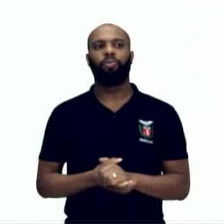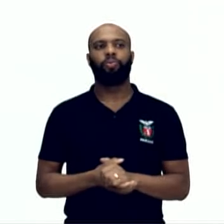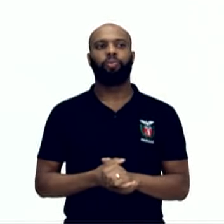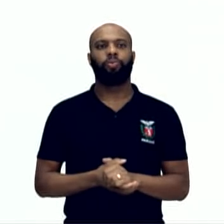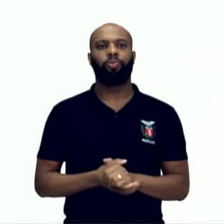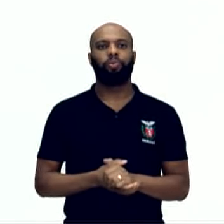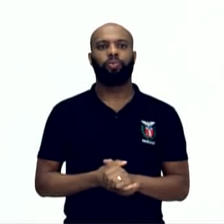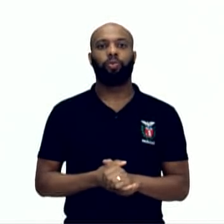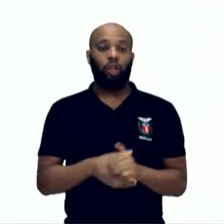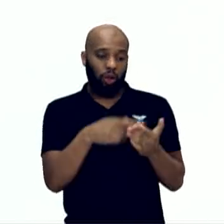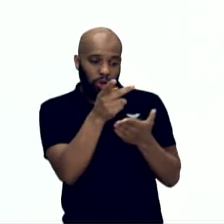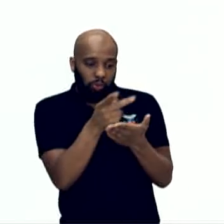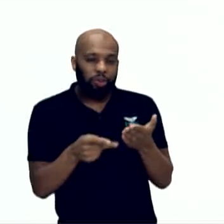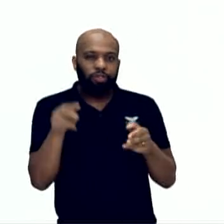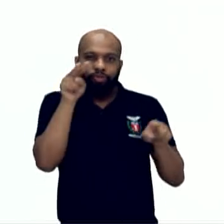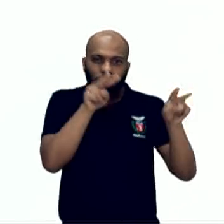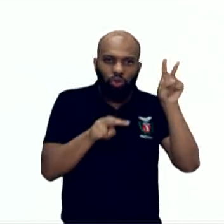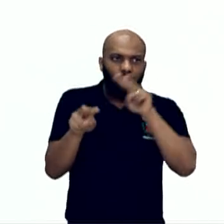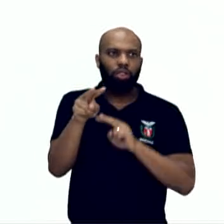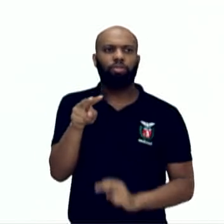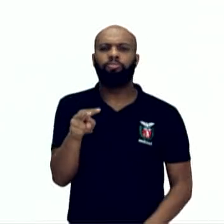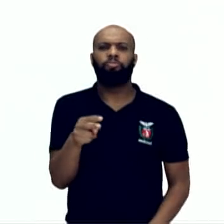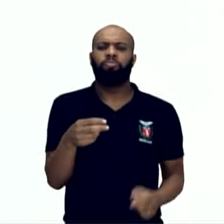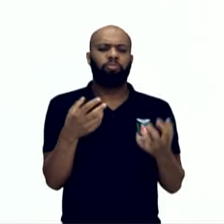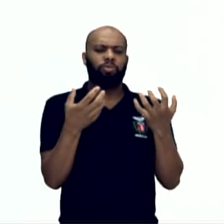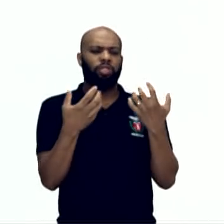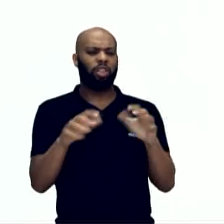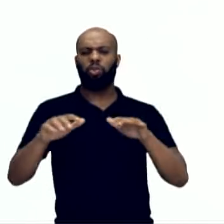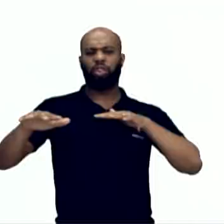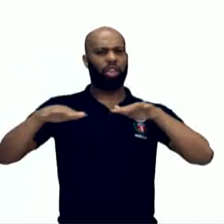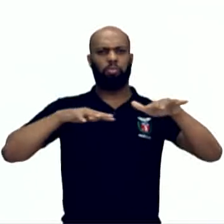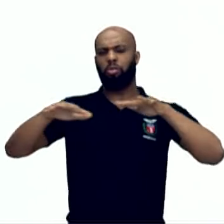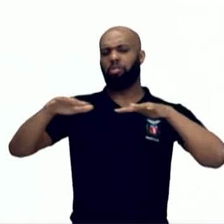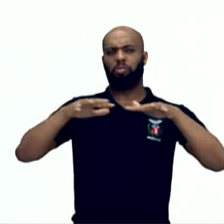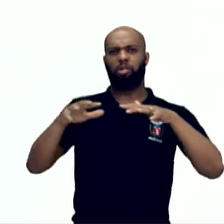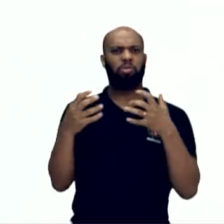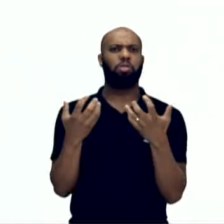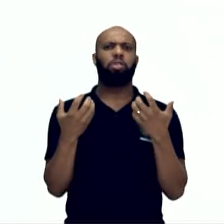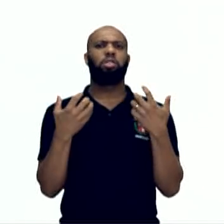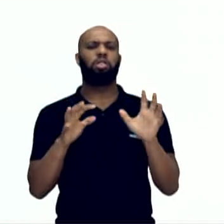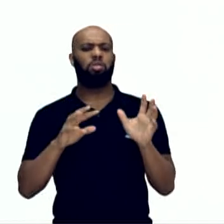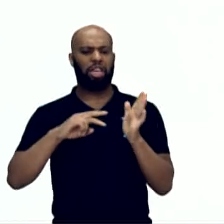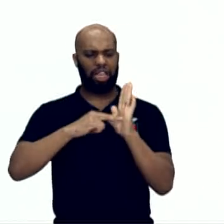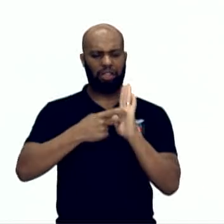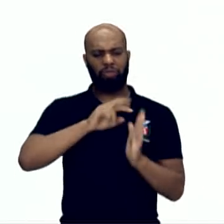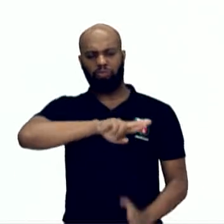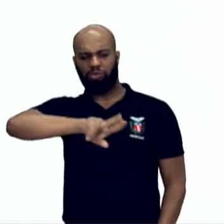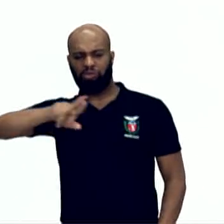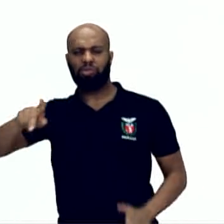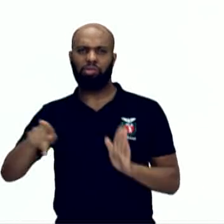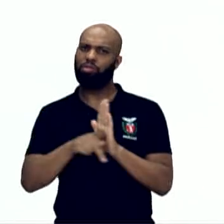Os poemas visuais não procuram dar movimento e múltiplas significações às palavras?